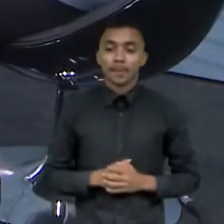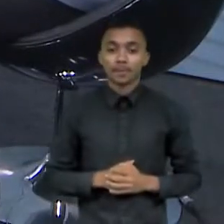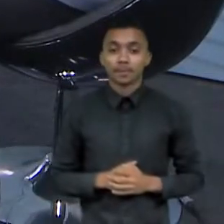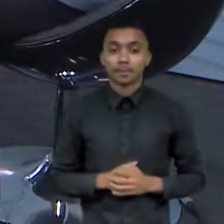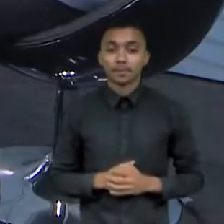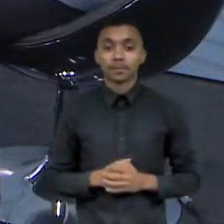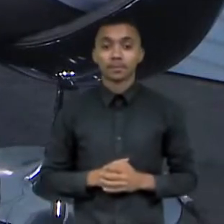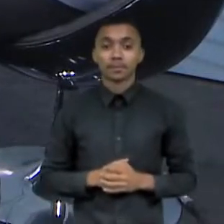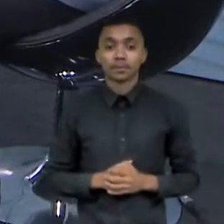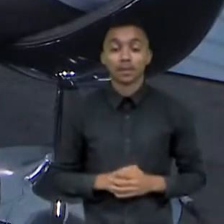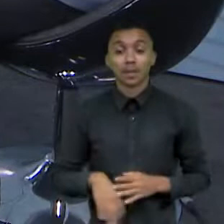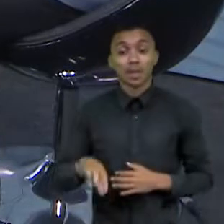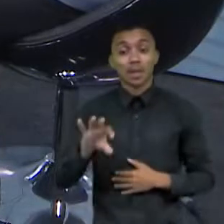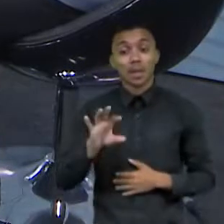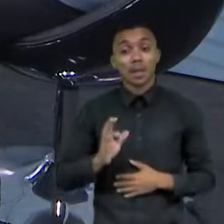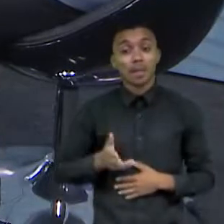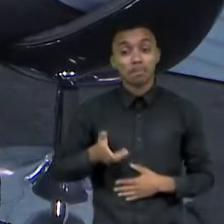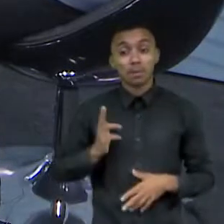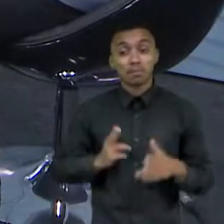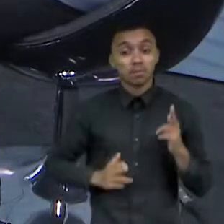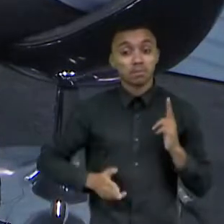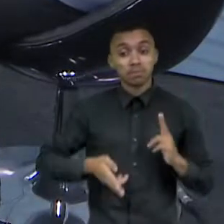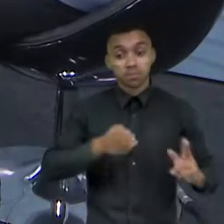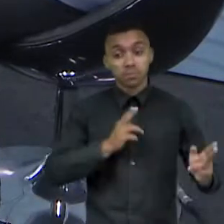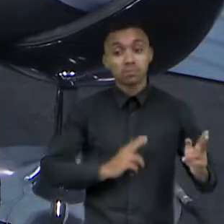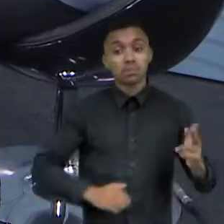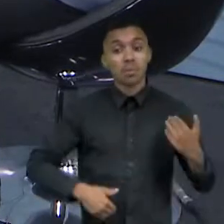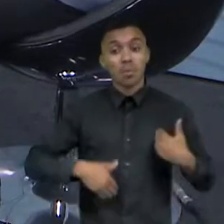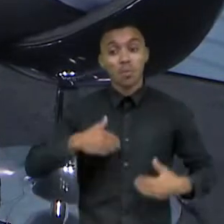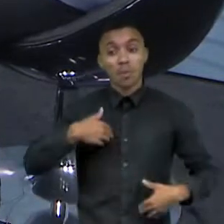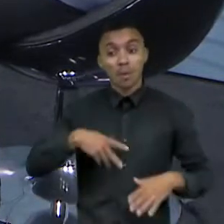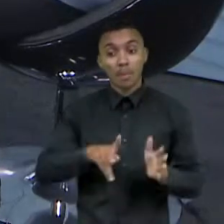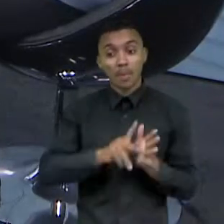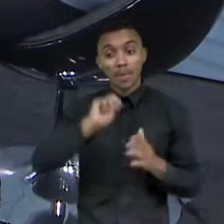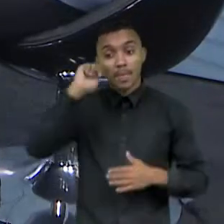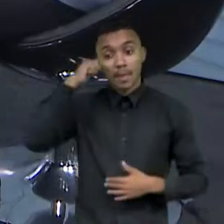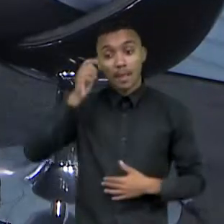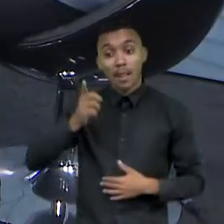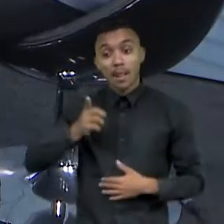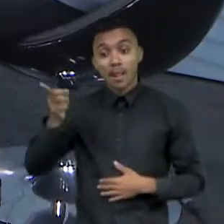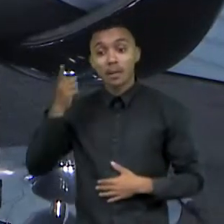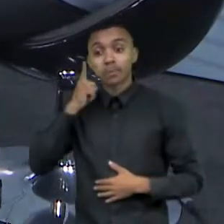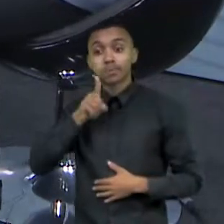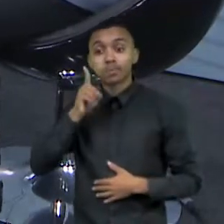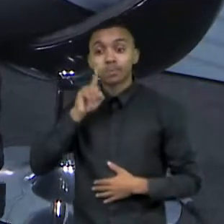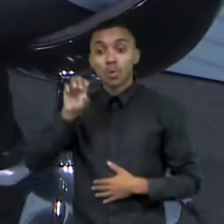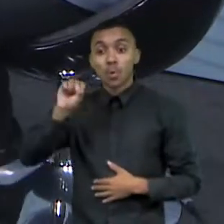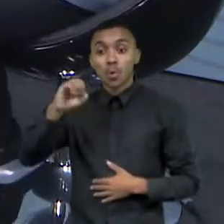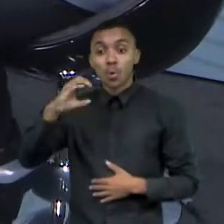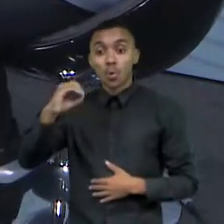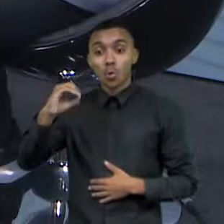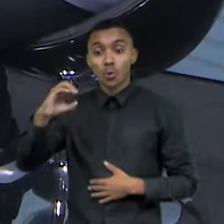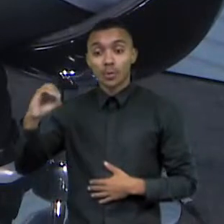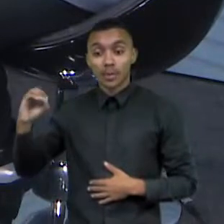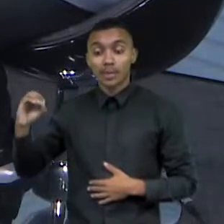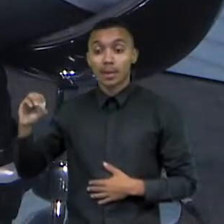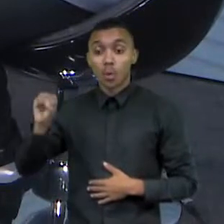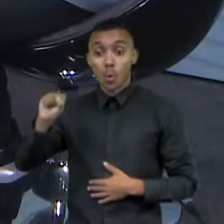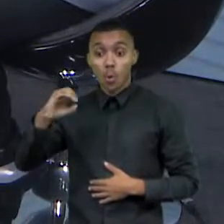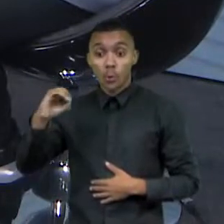balas sabem os corpos que elas encontram. Você disse tudo, foram 4 mil aqui contra 600 nos Estados Unidos. 800.